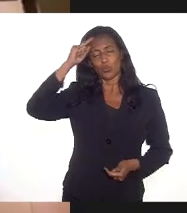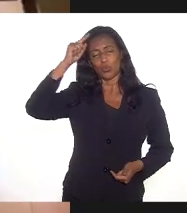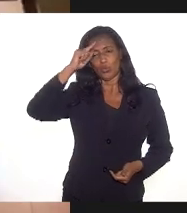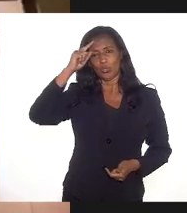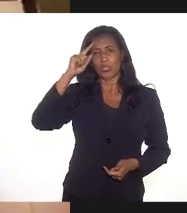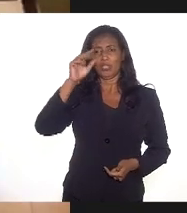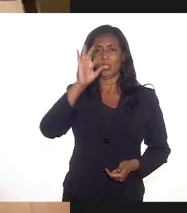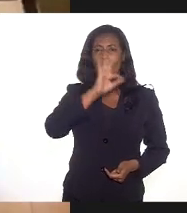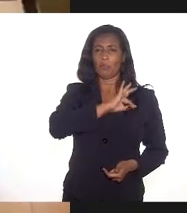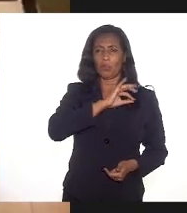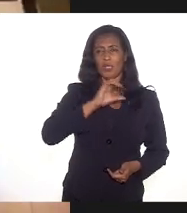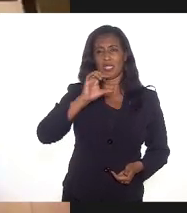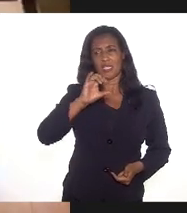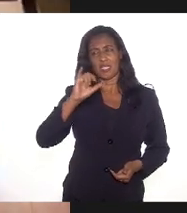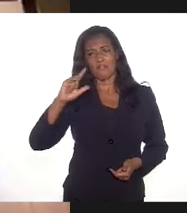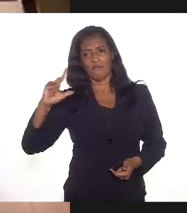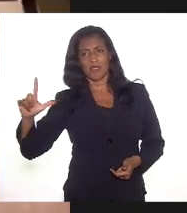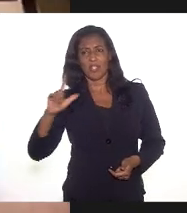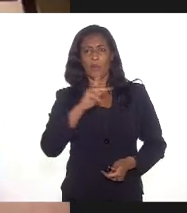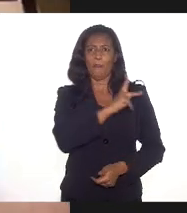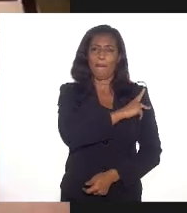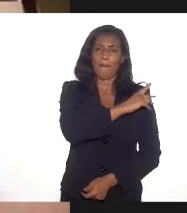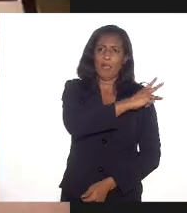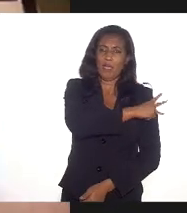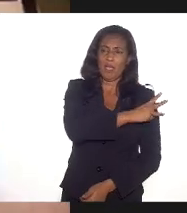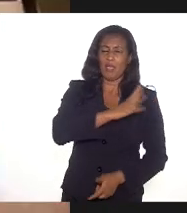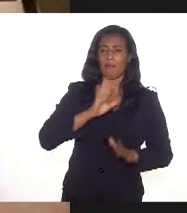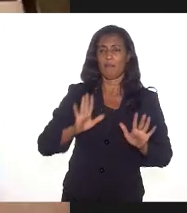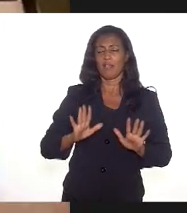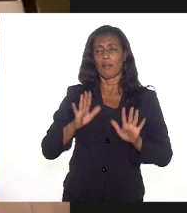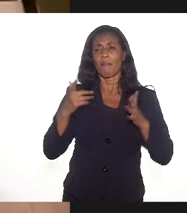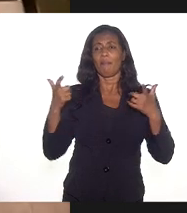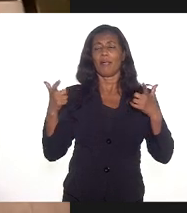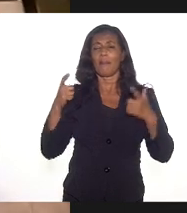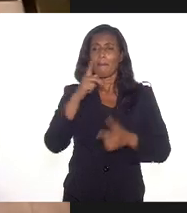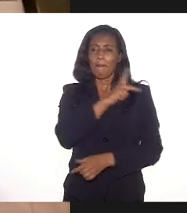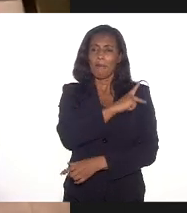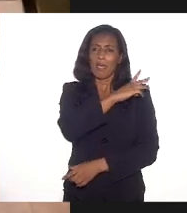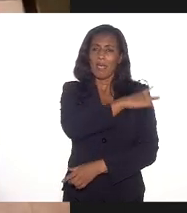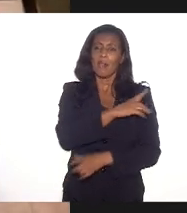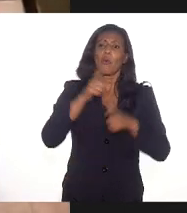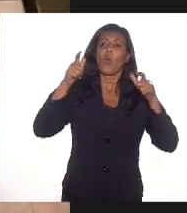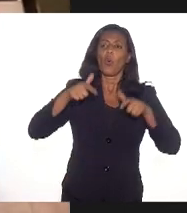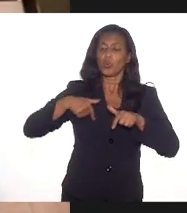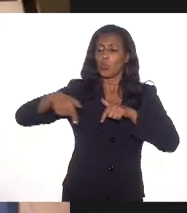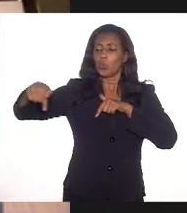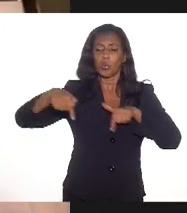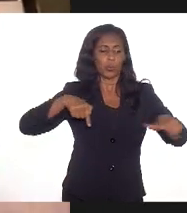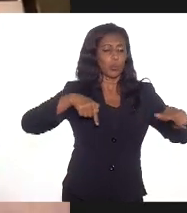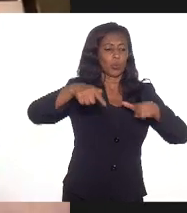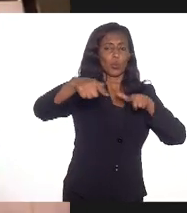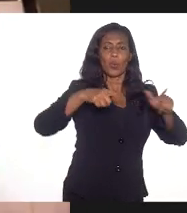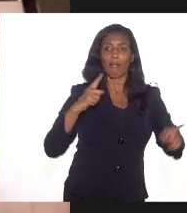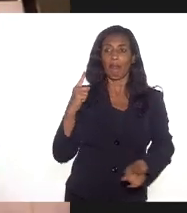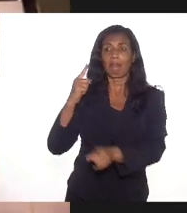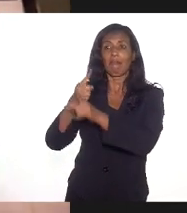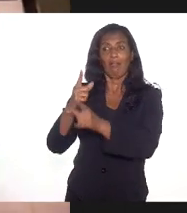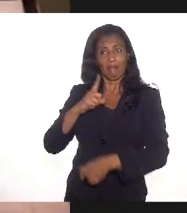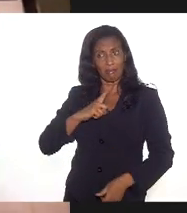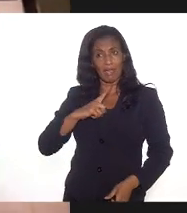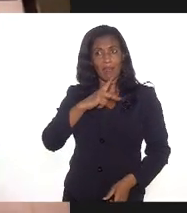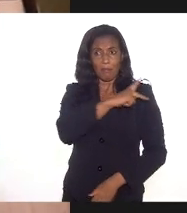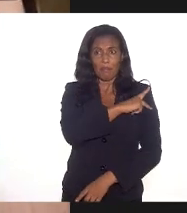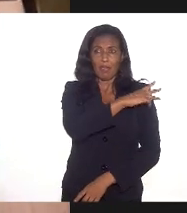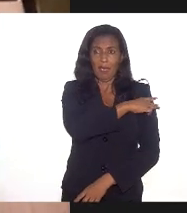Civil, com a Polícia Militar, né? Mas a Polícia Militar, onde você vai, tem a Polícia Militar. E eu falo isso porque sou policial